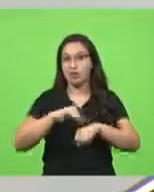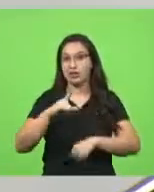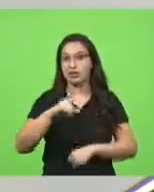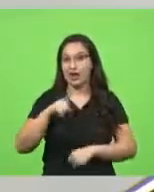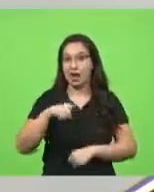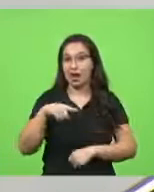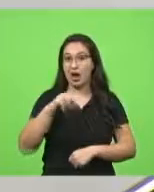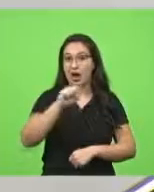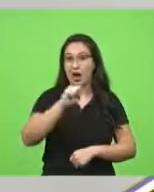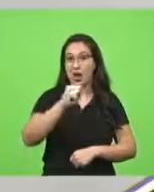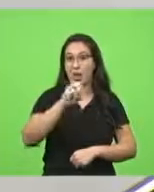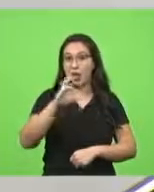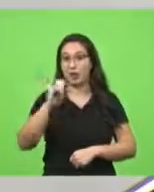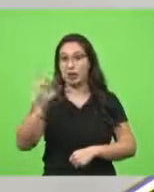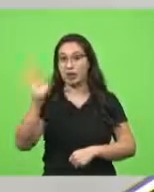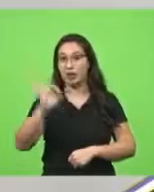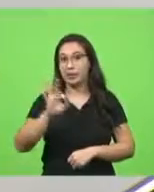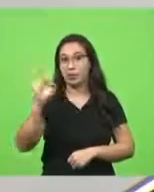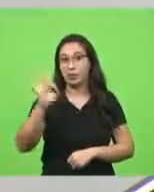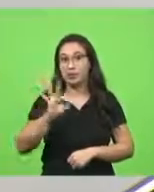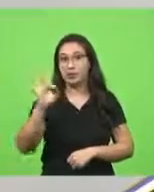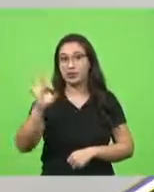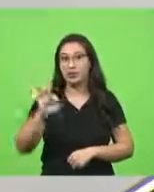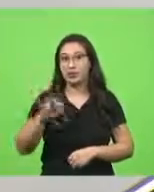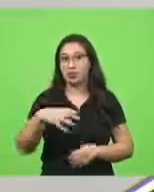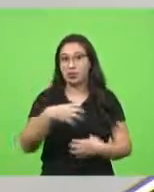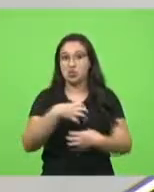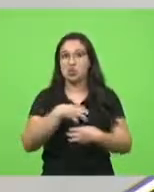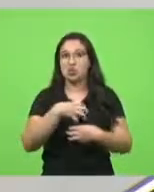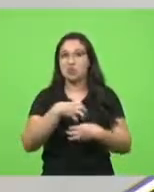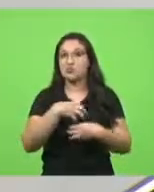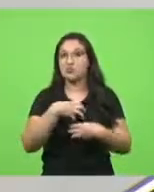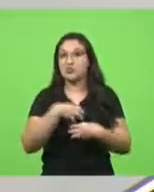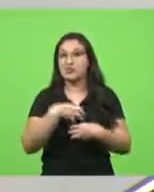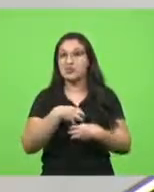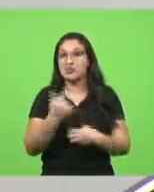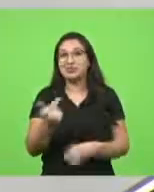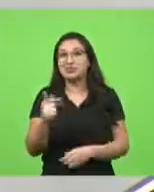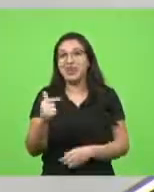80%, não sente, não vai sentir sintoma nenhum,